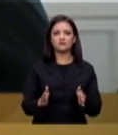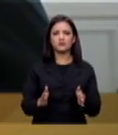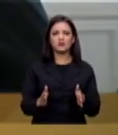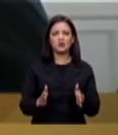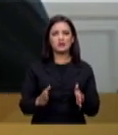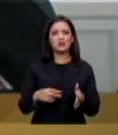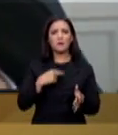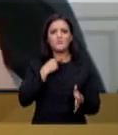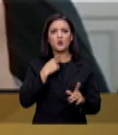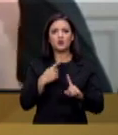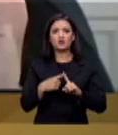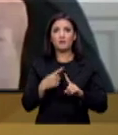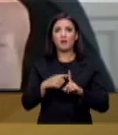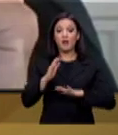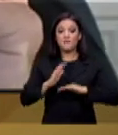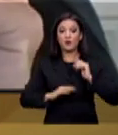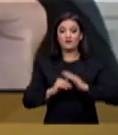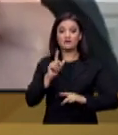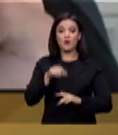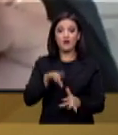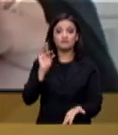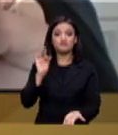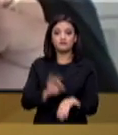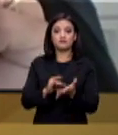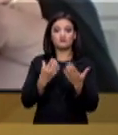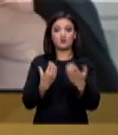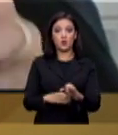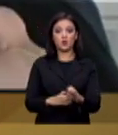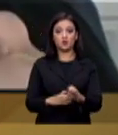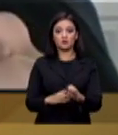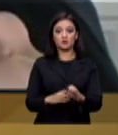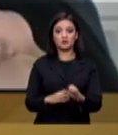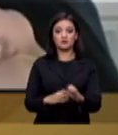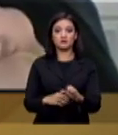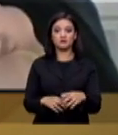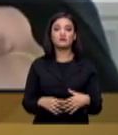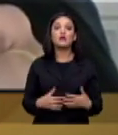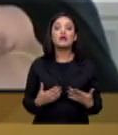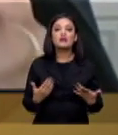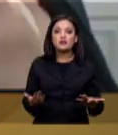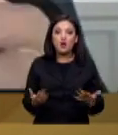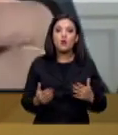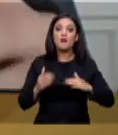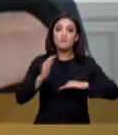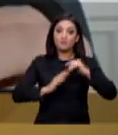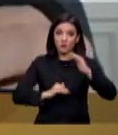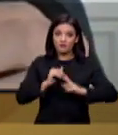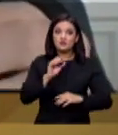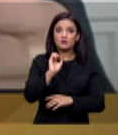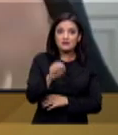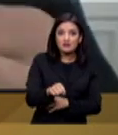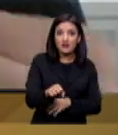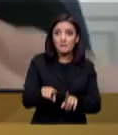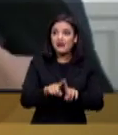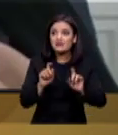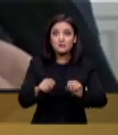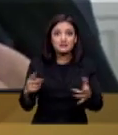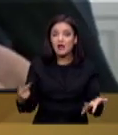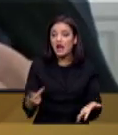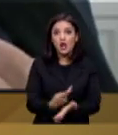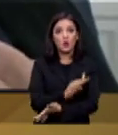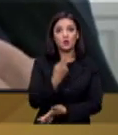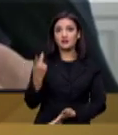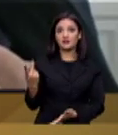ser permanente. Veja, o cargo é permanente, mas aquele serviço precisa ser